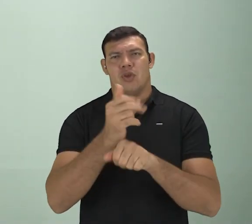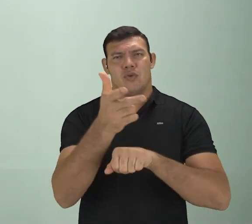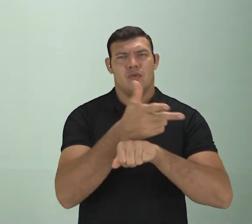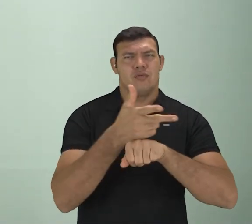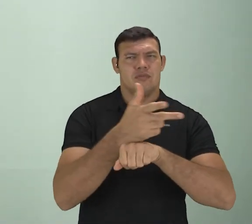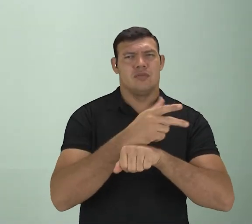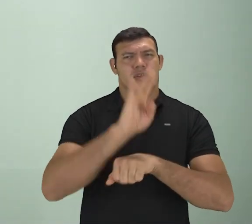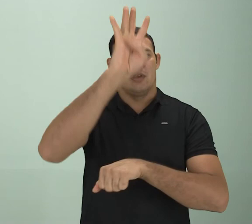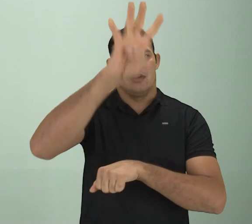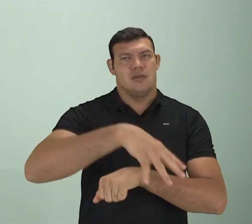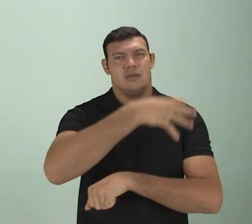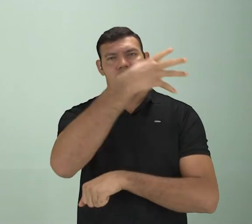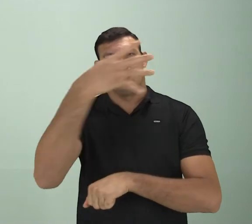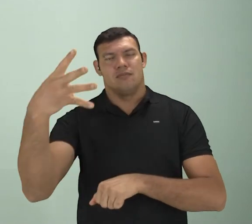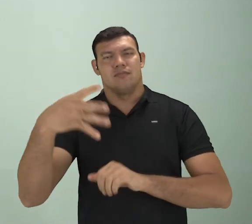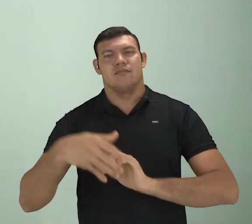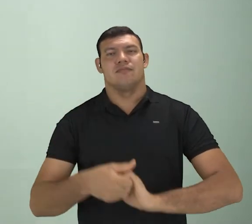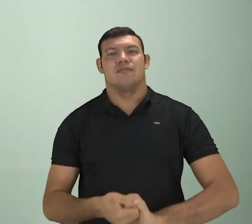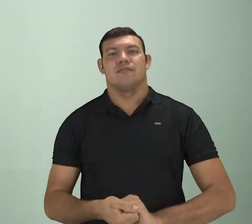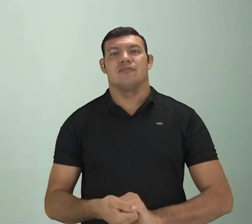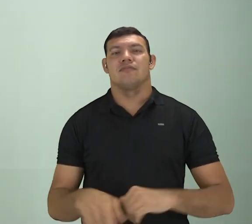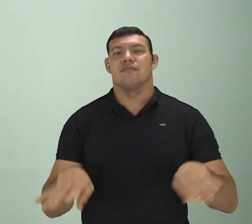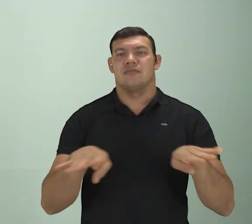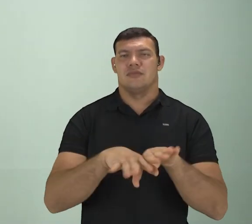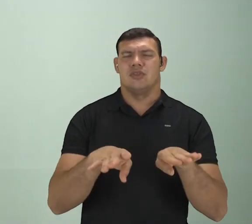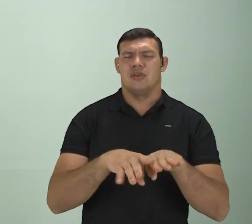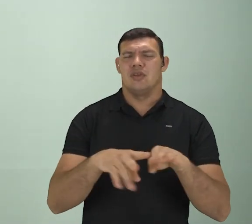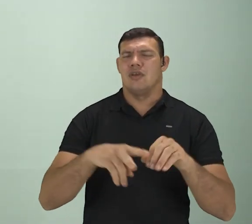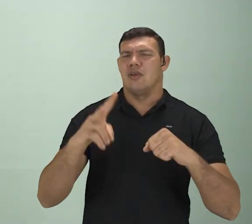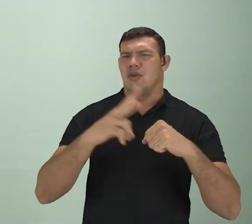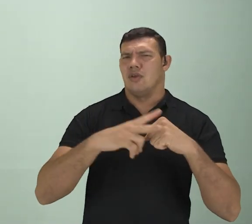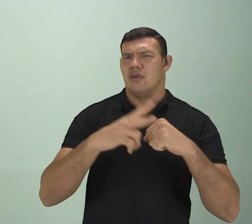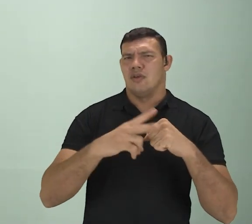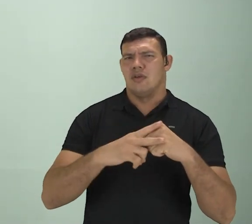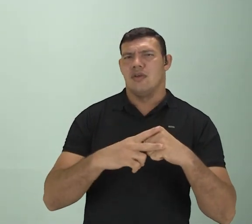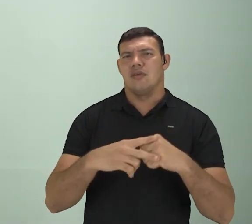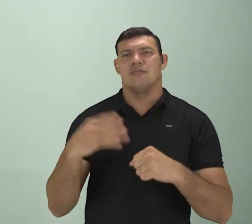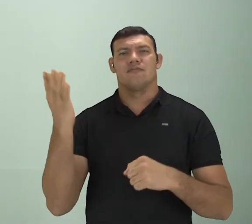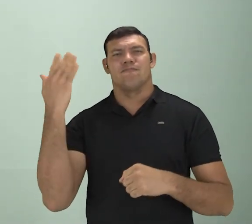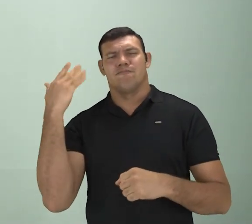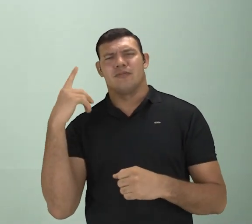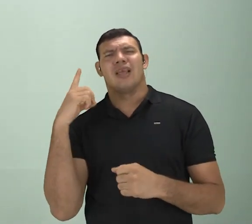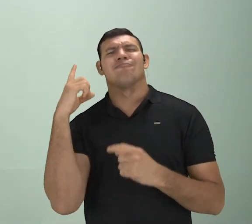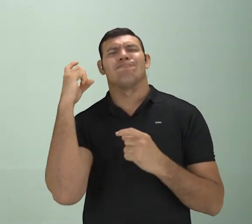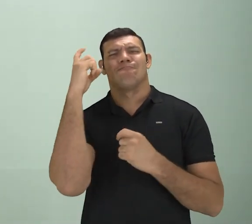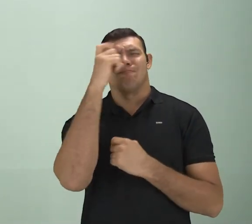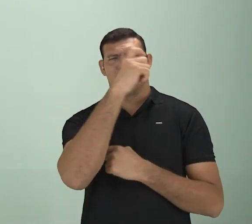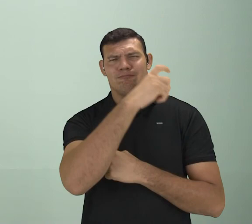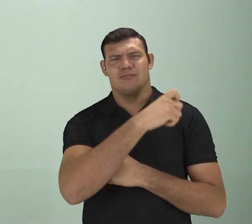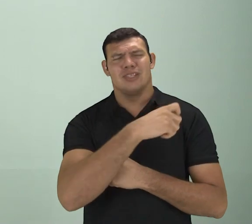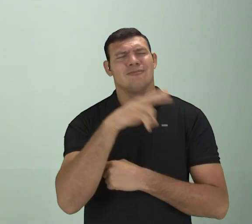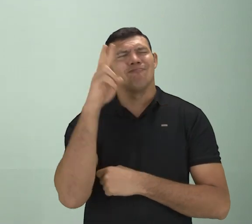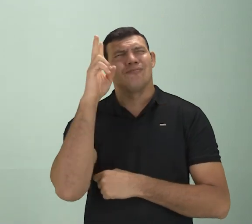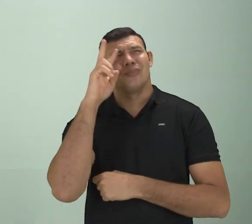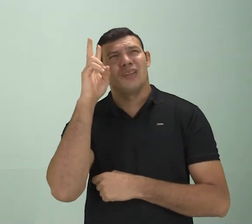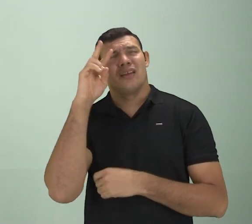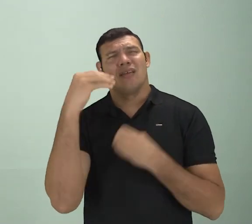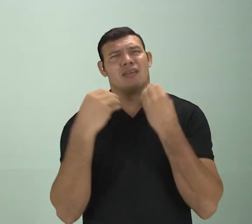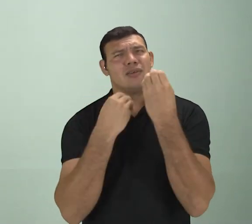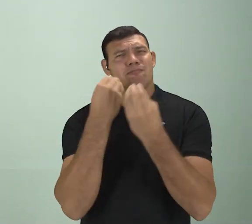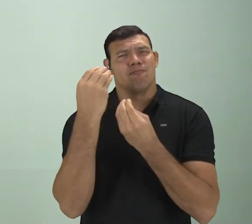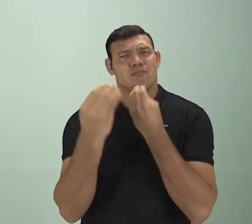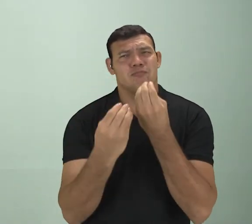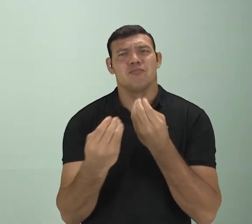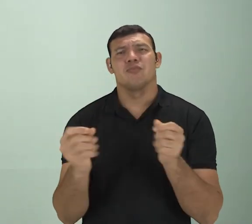vocês a poder usar o pastor fez tanto próximo importa quanto passo para a maior chuva da gente as pessoas lembrar o passado particípio dos verbos